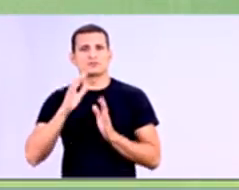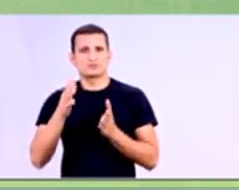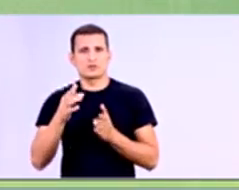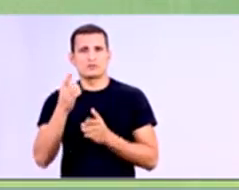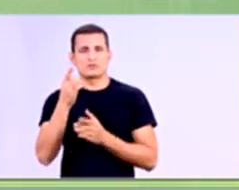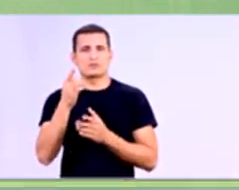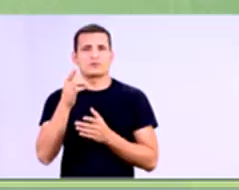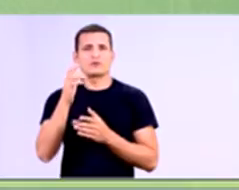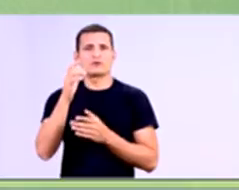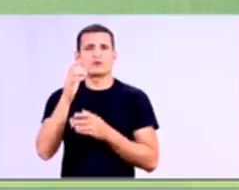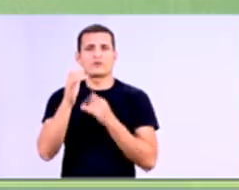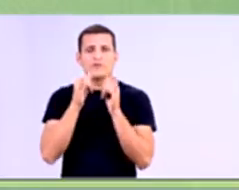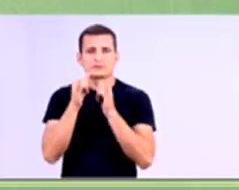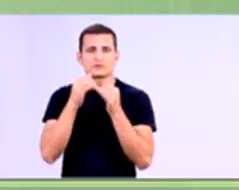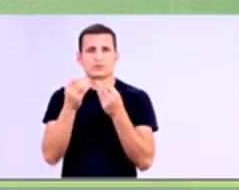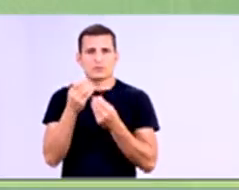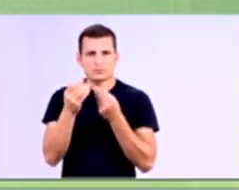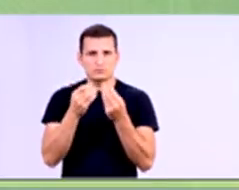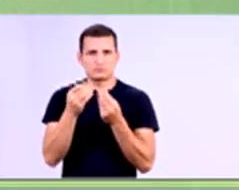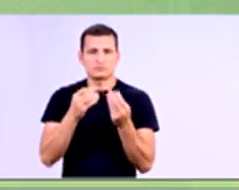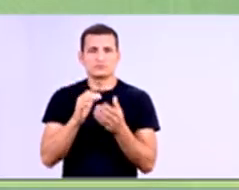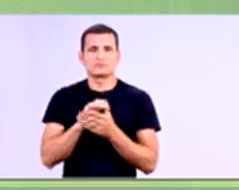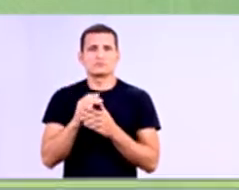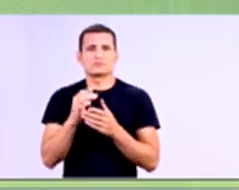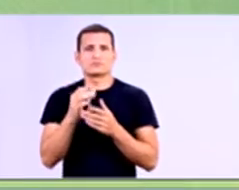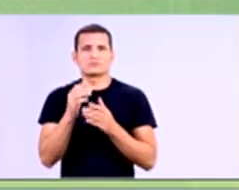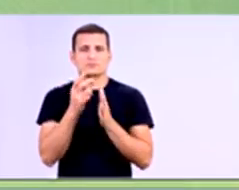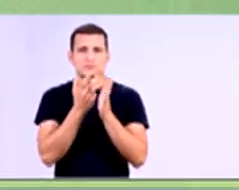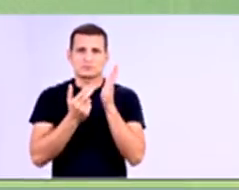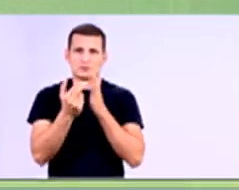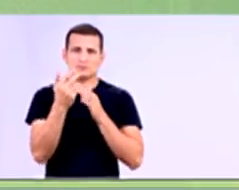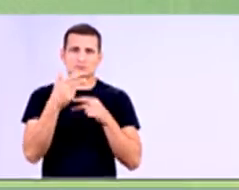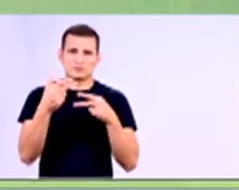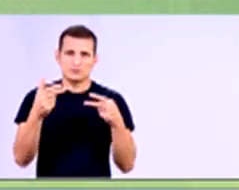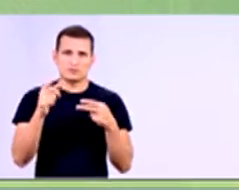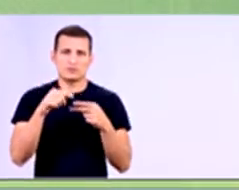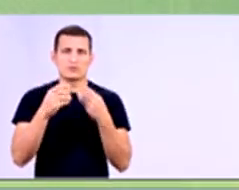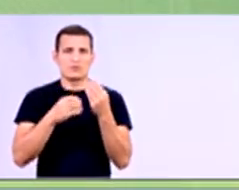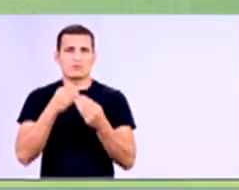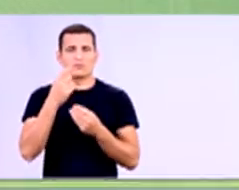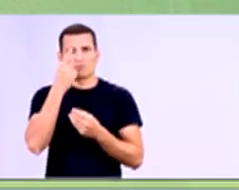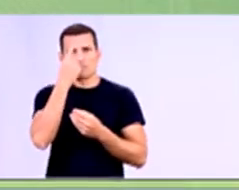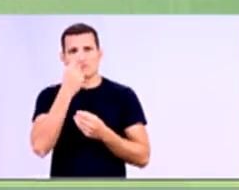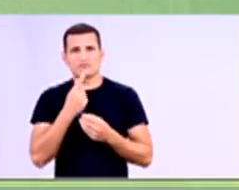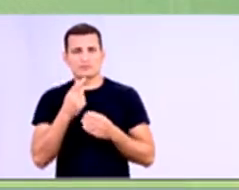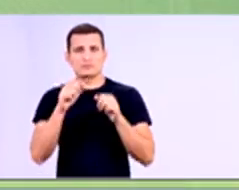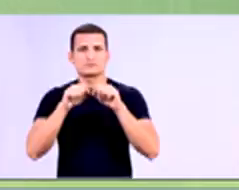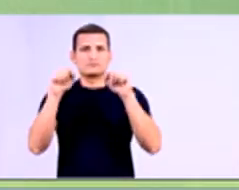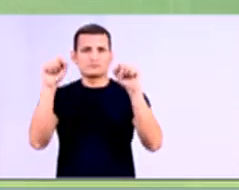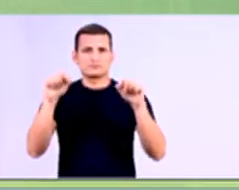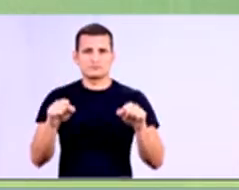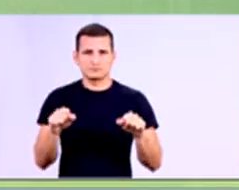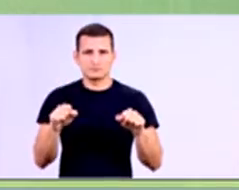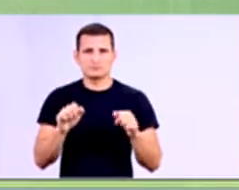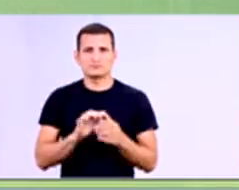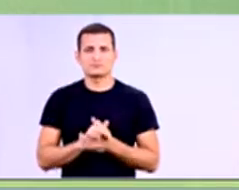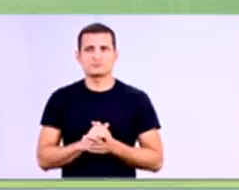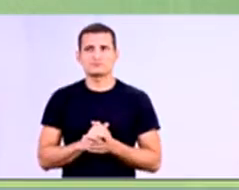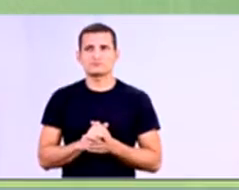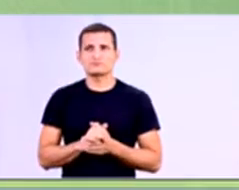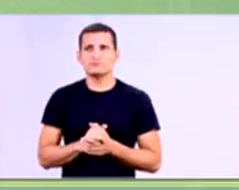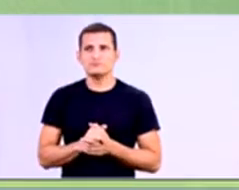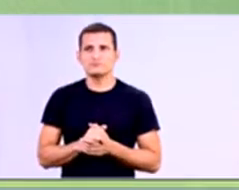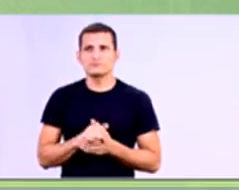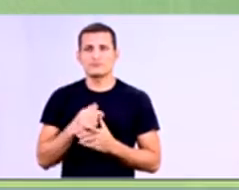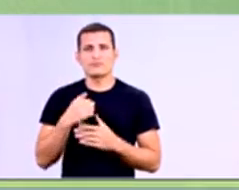um estado da informação. O diagrama de objetos, como se fosse o perfil de um sistema, tá? Então, eu,